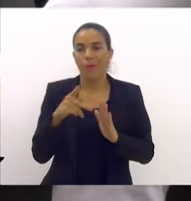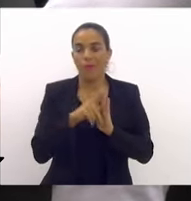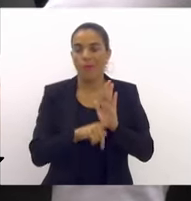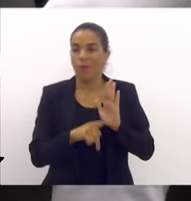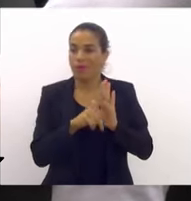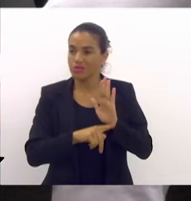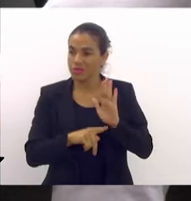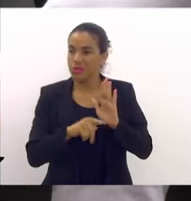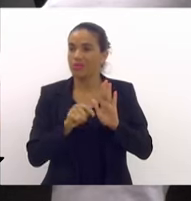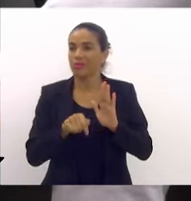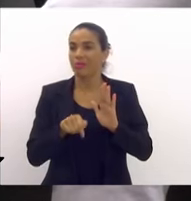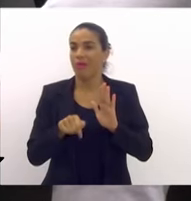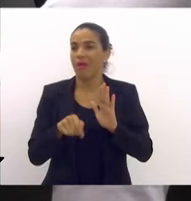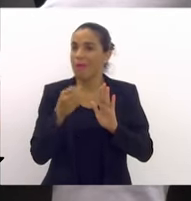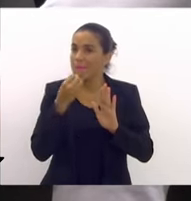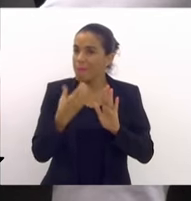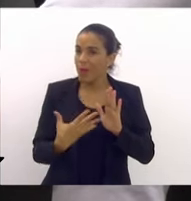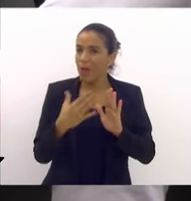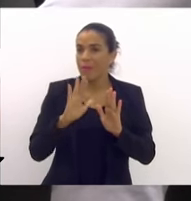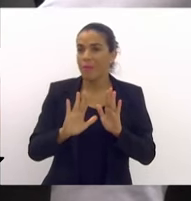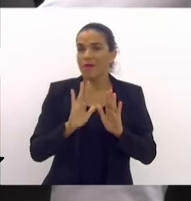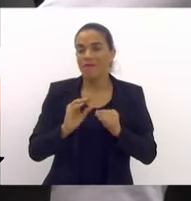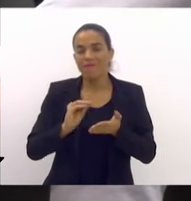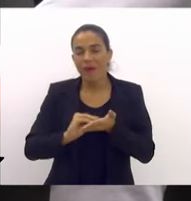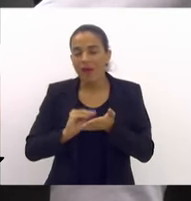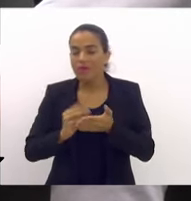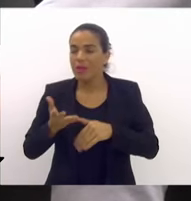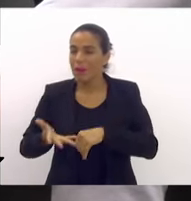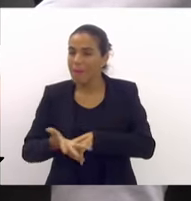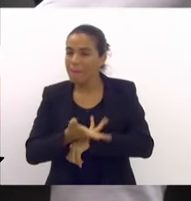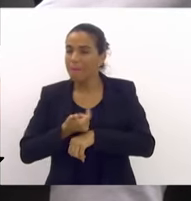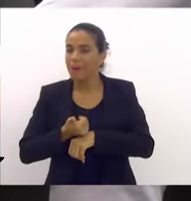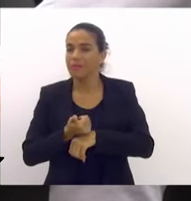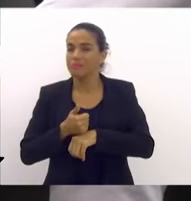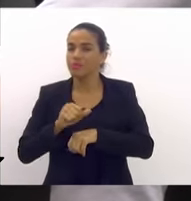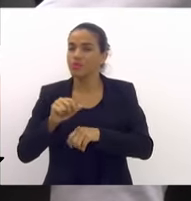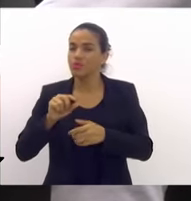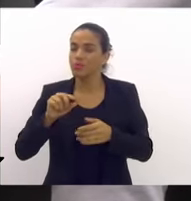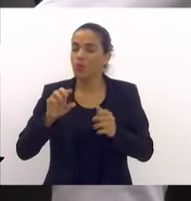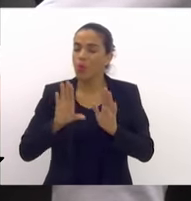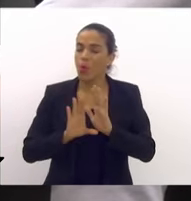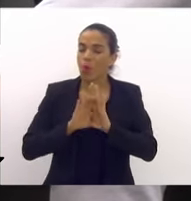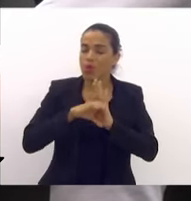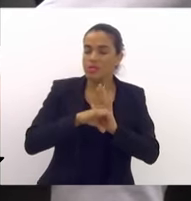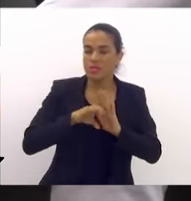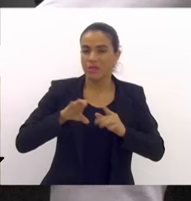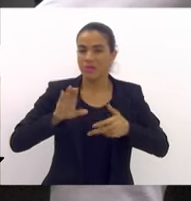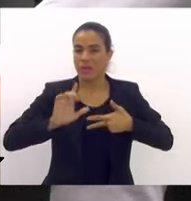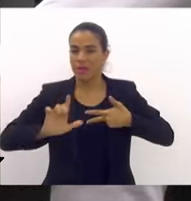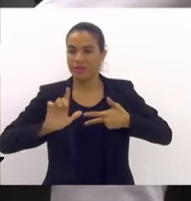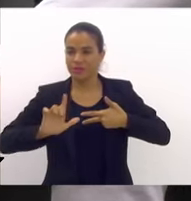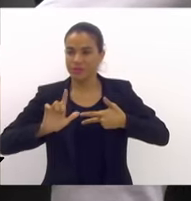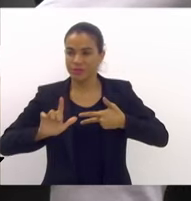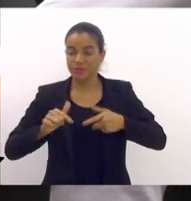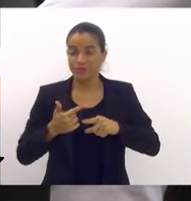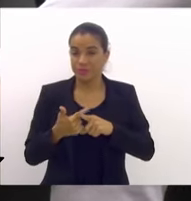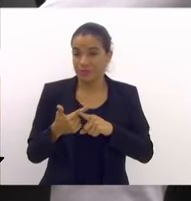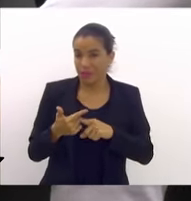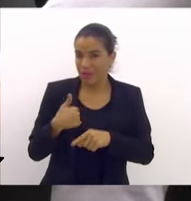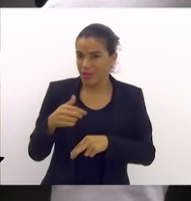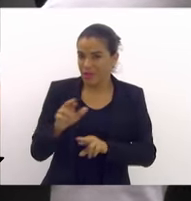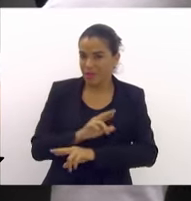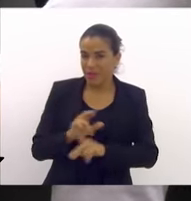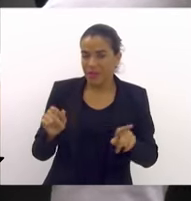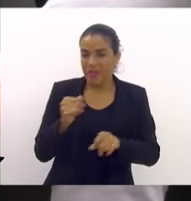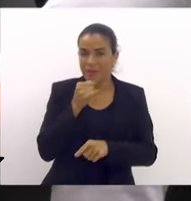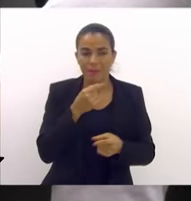deputado é bom. Tem questões que a gente tem que aperfeiçoar no processo legislativo. Né? Porque é diferente, eu quero só dialogar